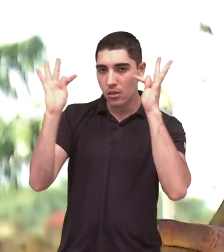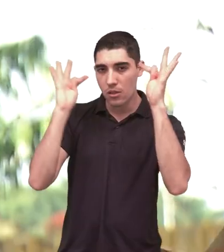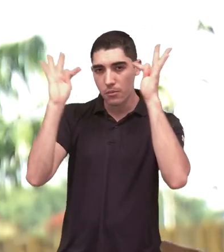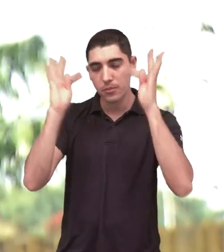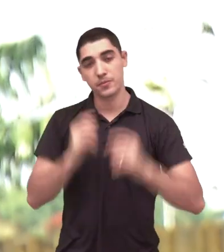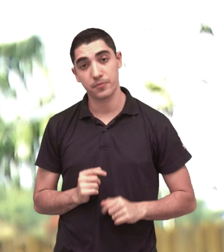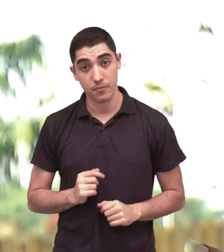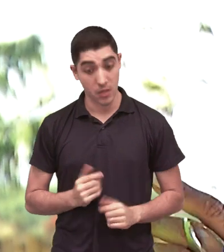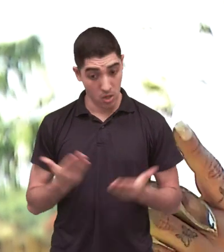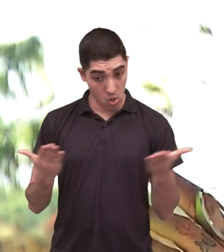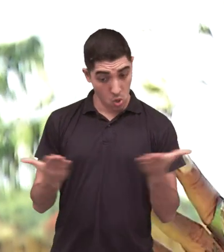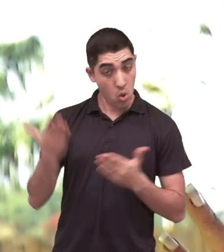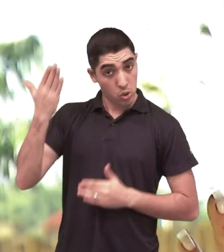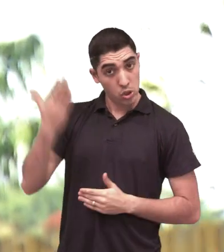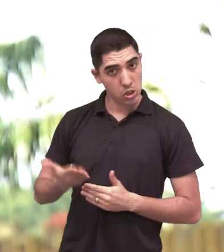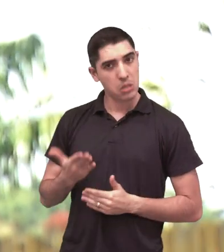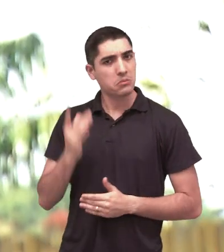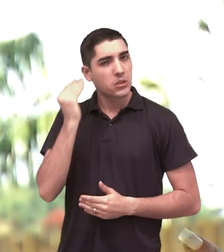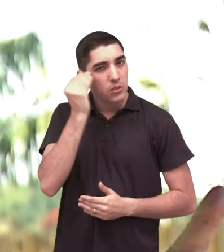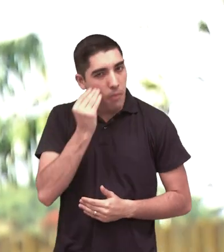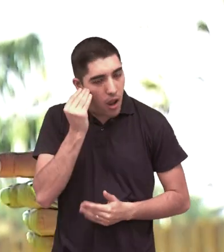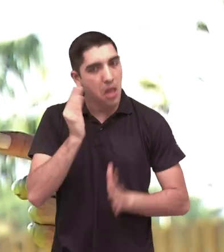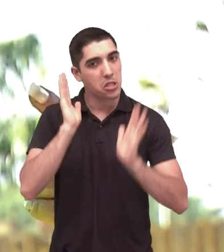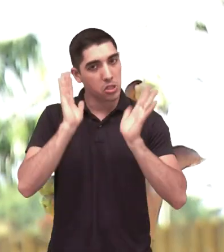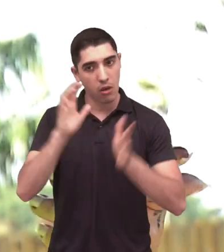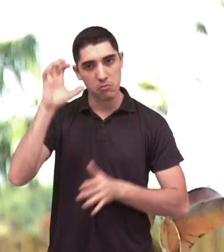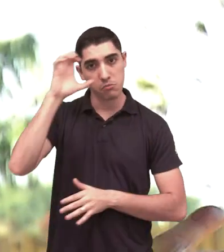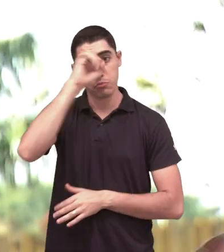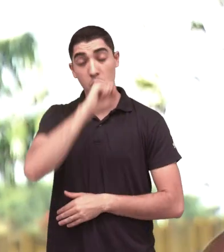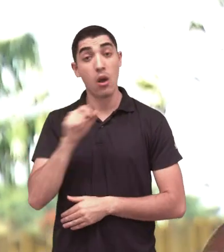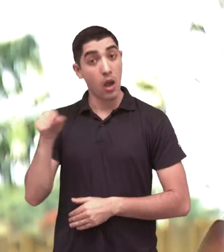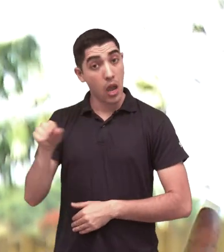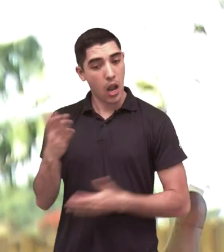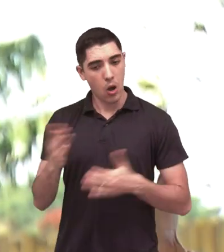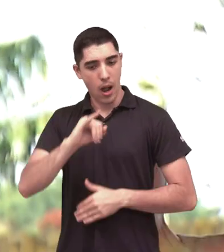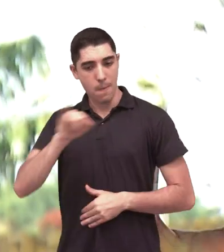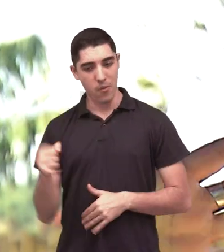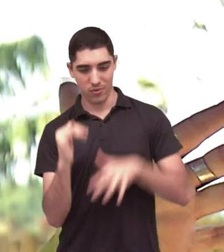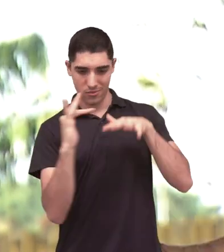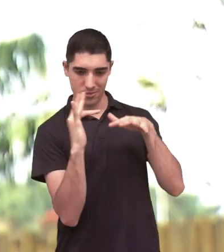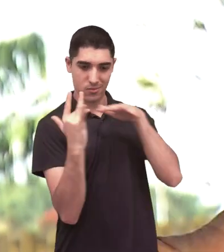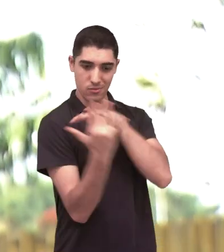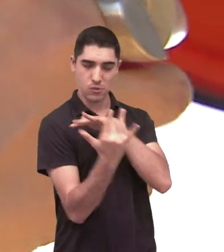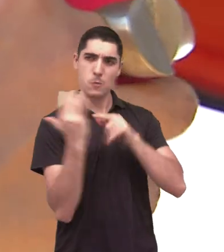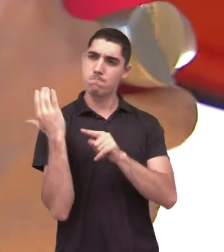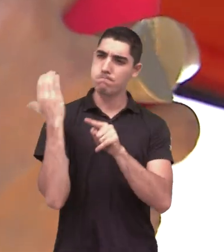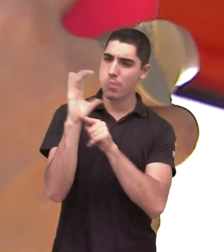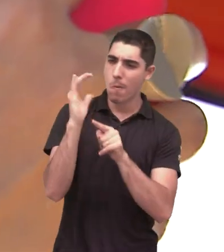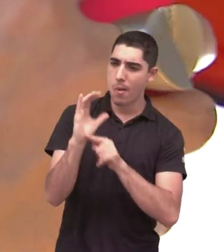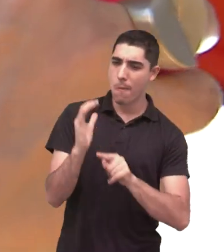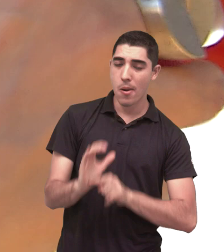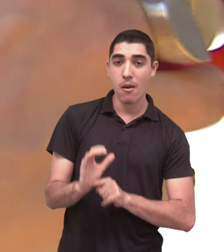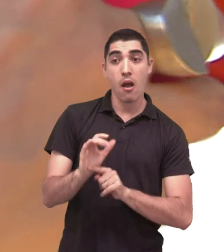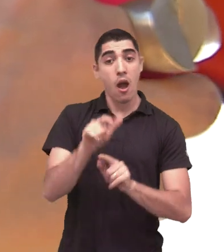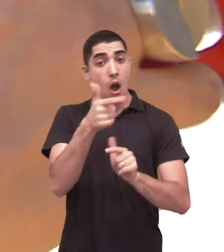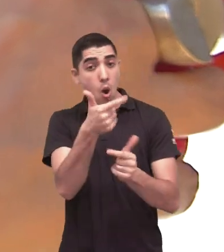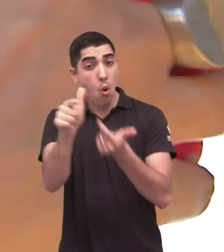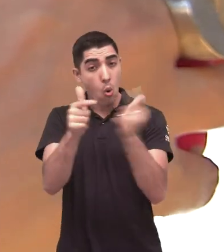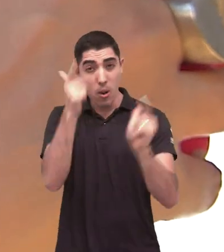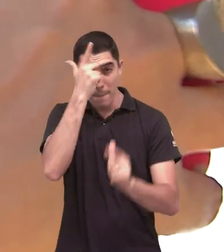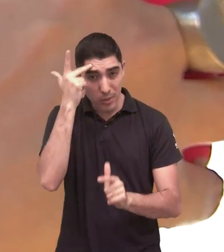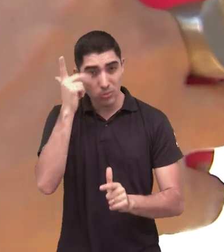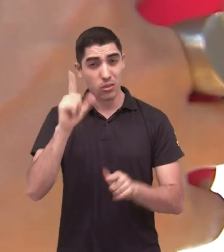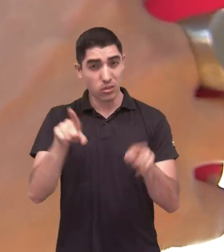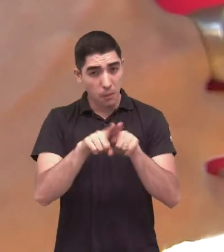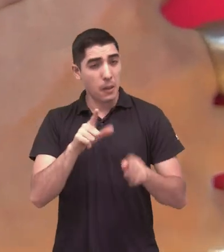terapia. Hoje, através da própria experiência, a Evil utiliza as redes sociais para ajudar outras pessoas